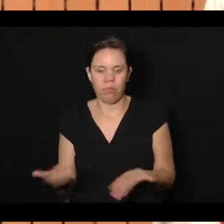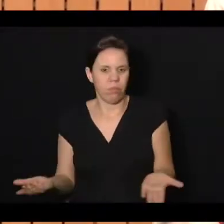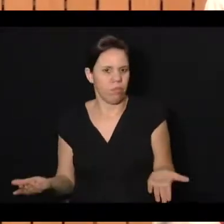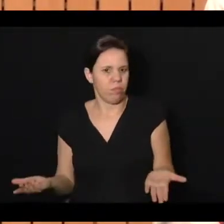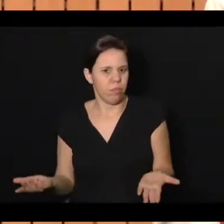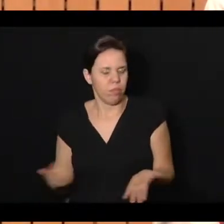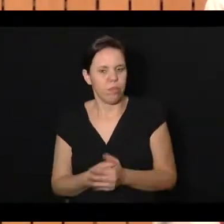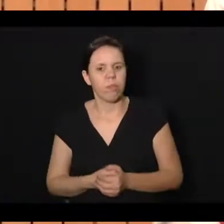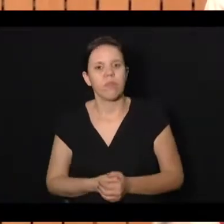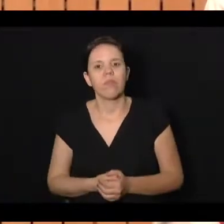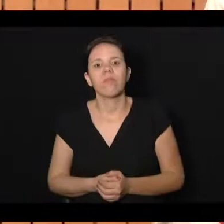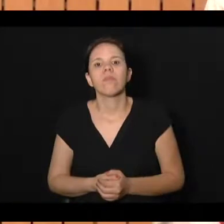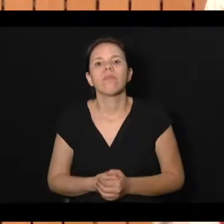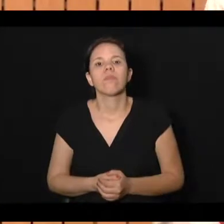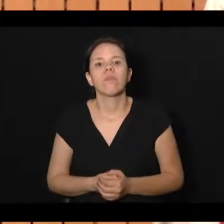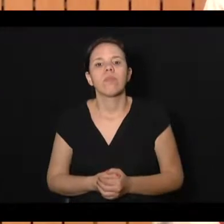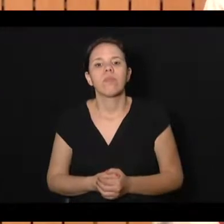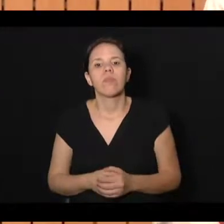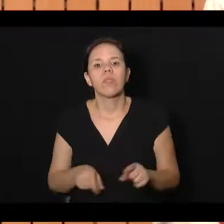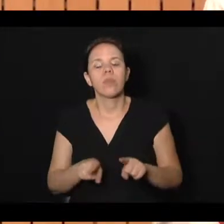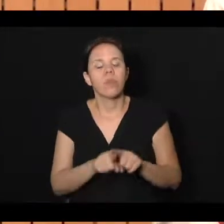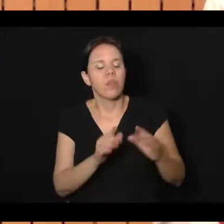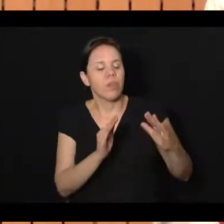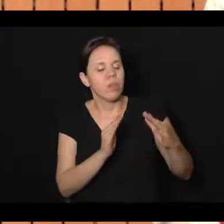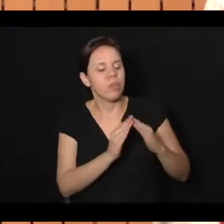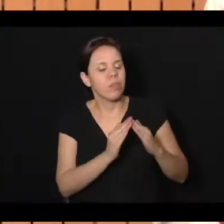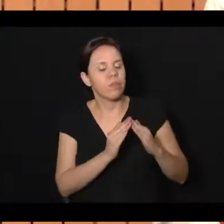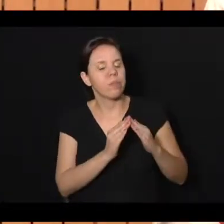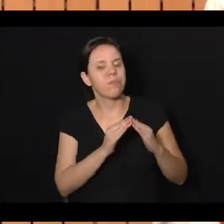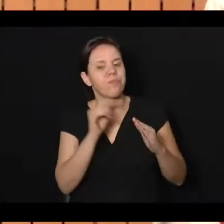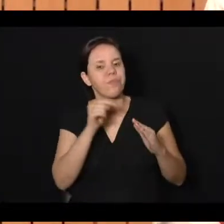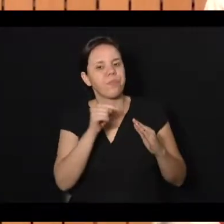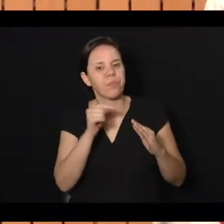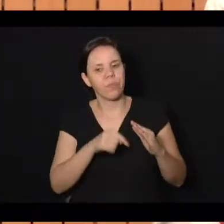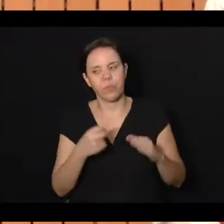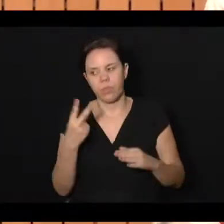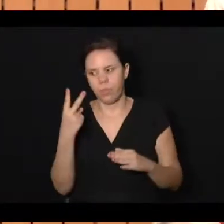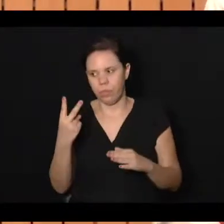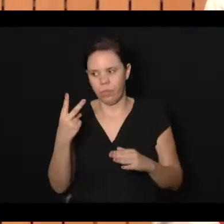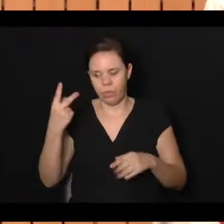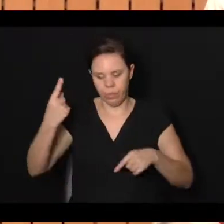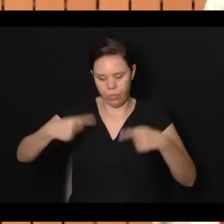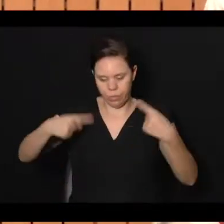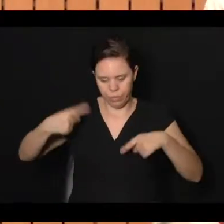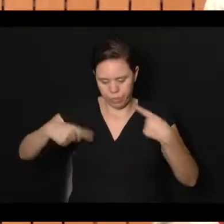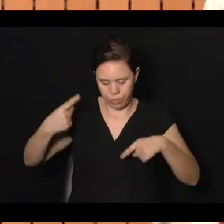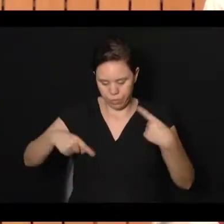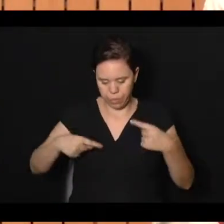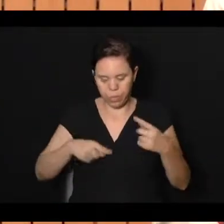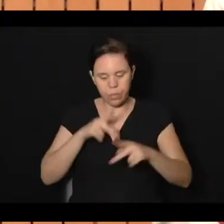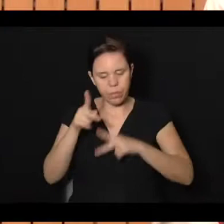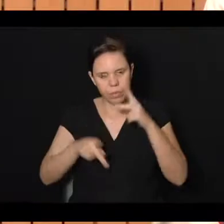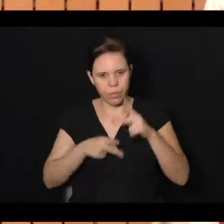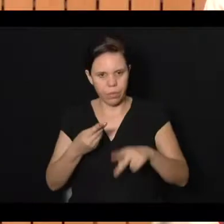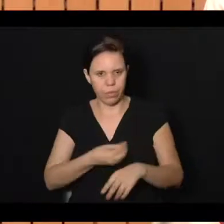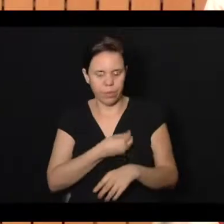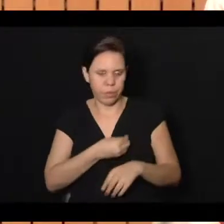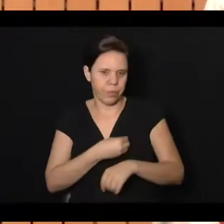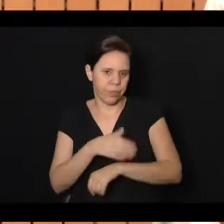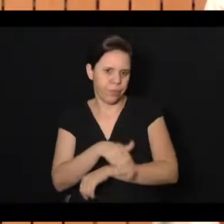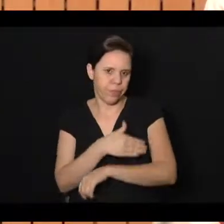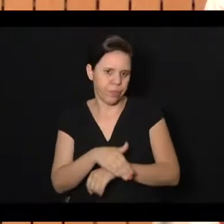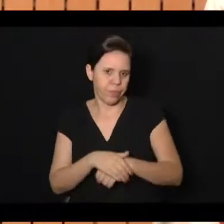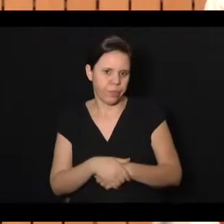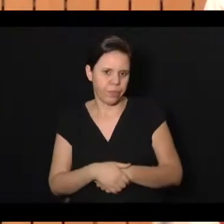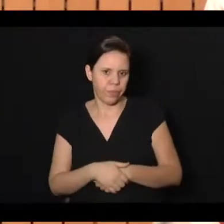rua é o trabalho ea moradia por incrível que pareça são duas políticas essenciais à população de rua e eu diria até mais do que